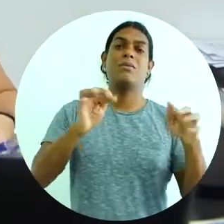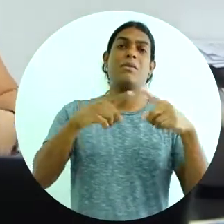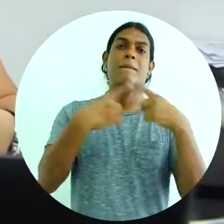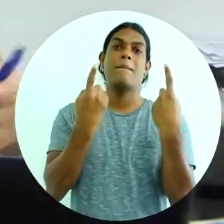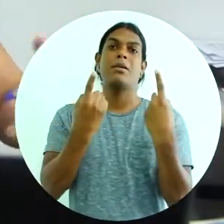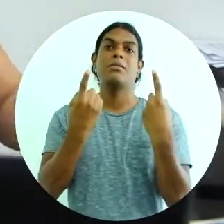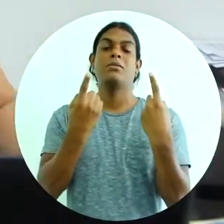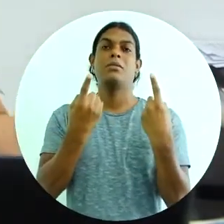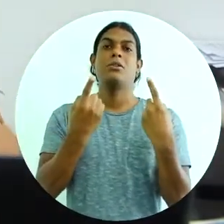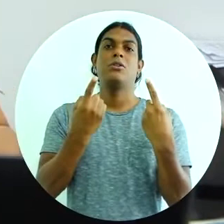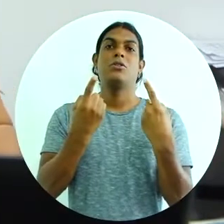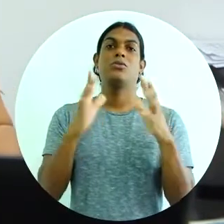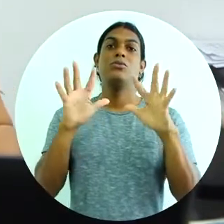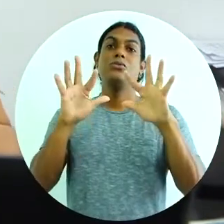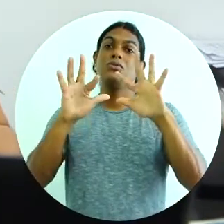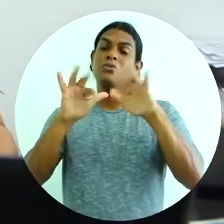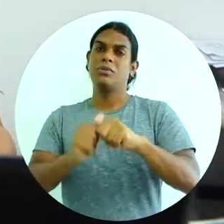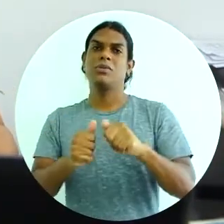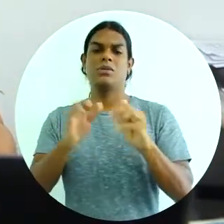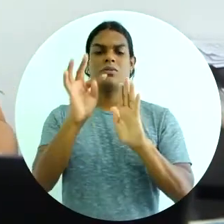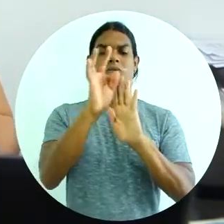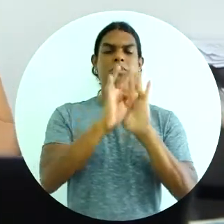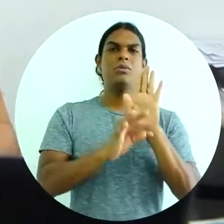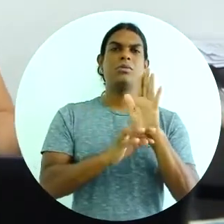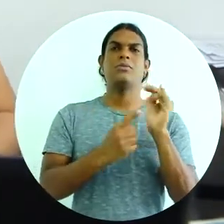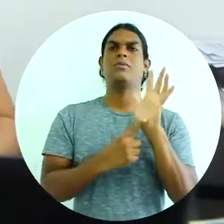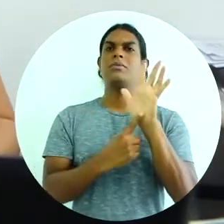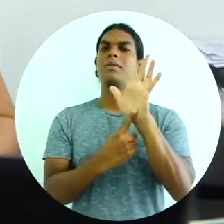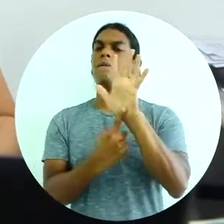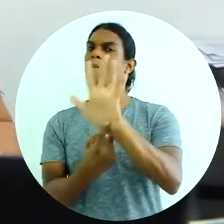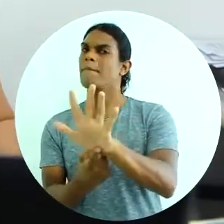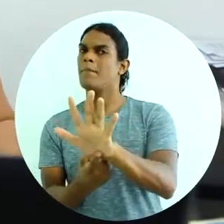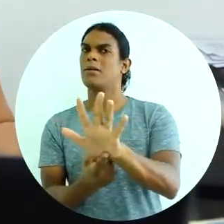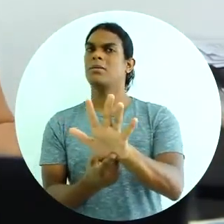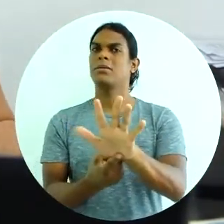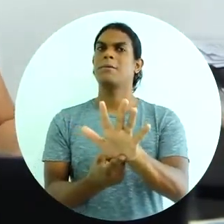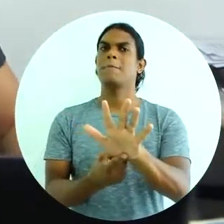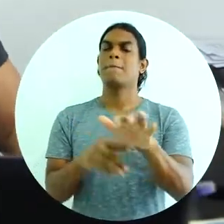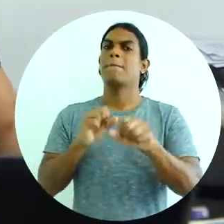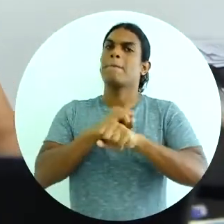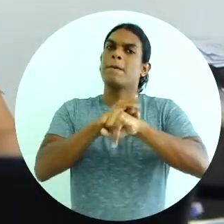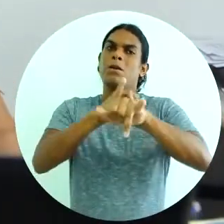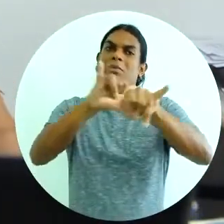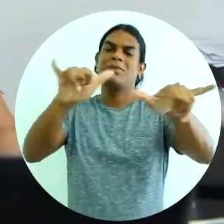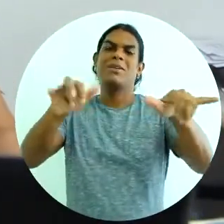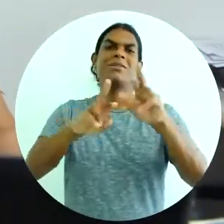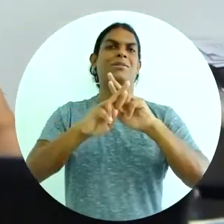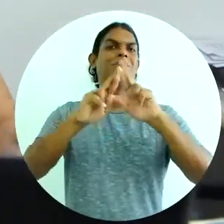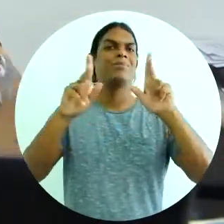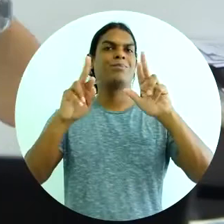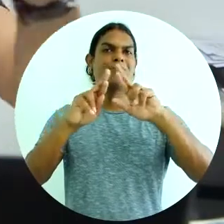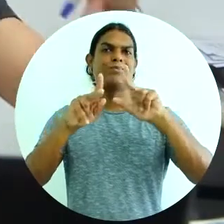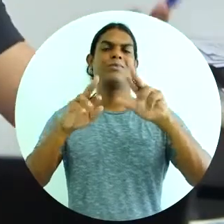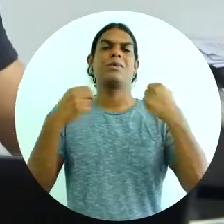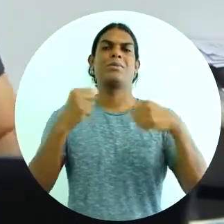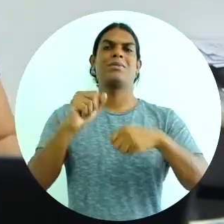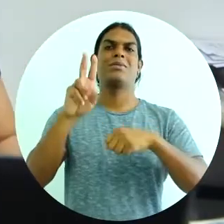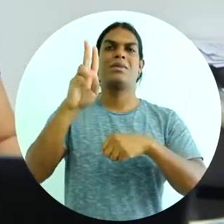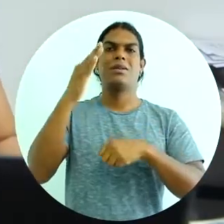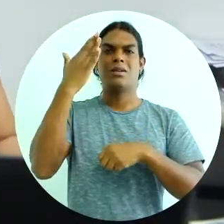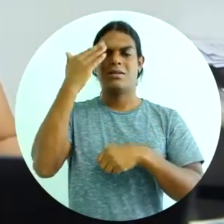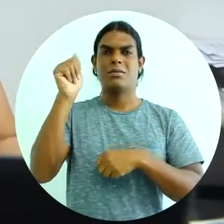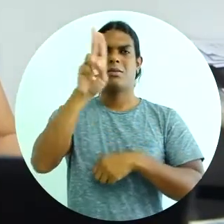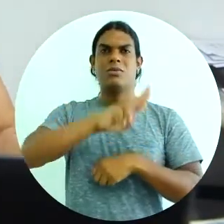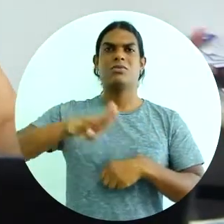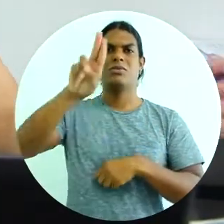mas você diz, mas eu quis dizer. Entenda que no texto escrito a gente não tem ferramentas, como eu já tenho aqui oralmente falando